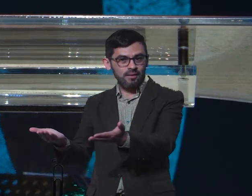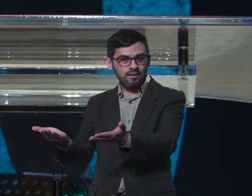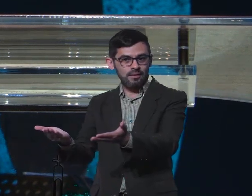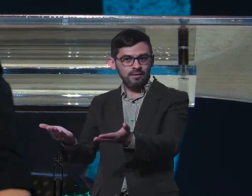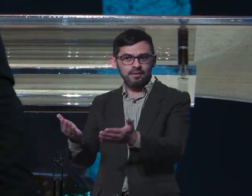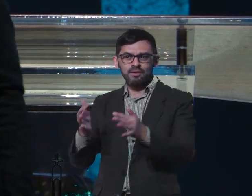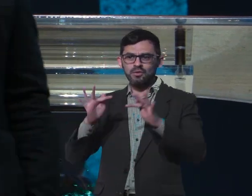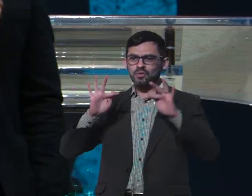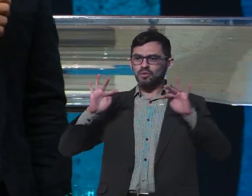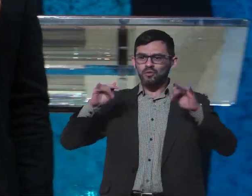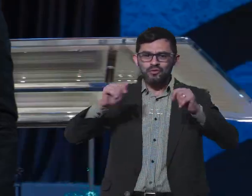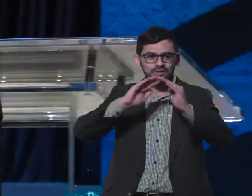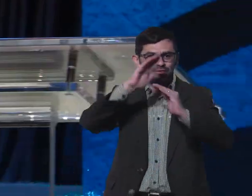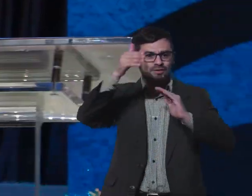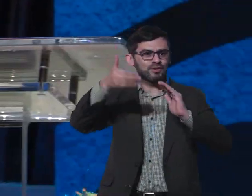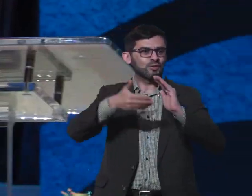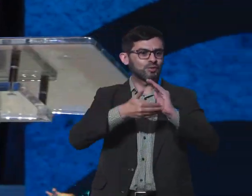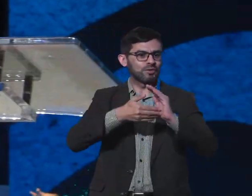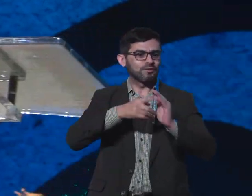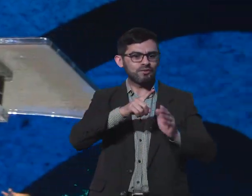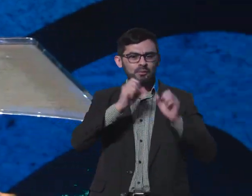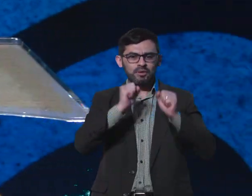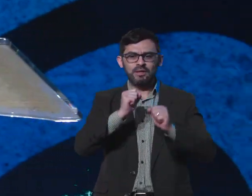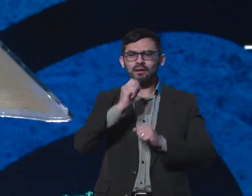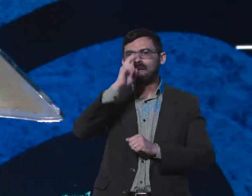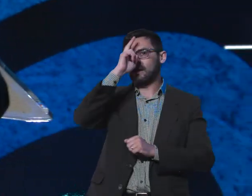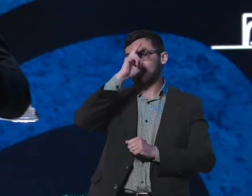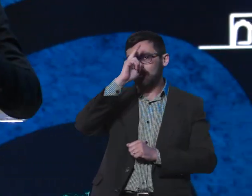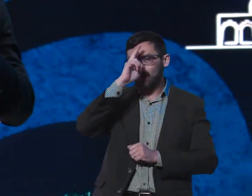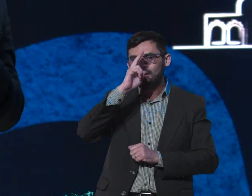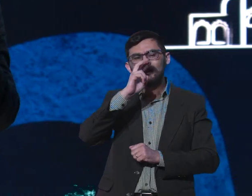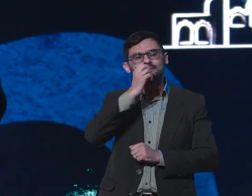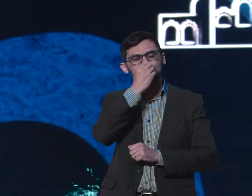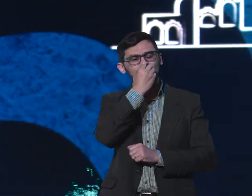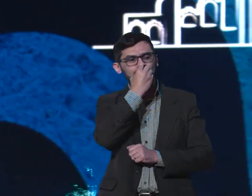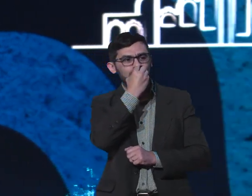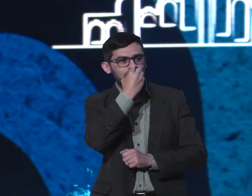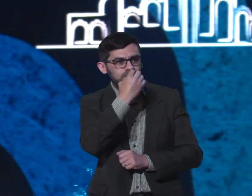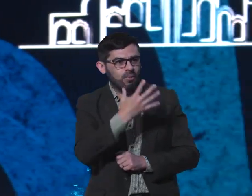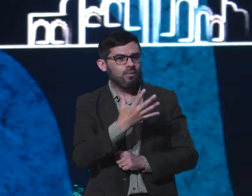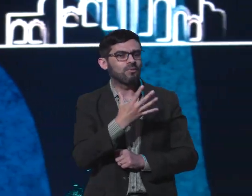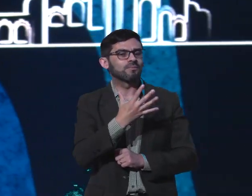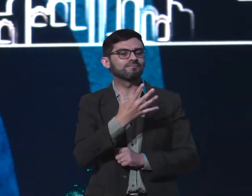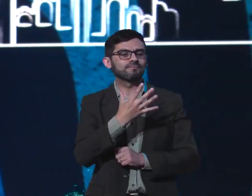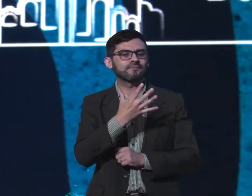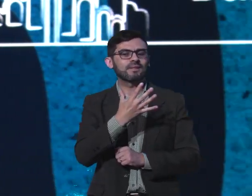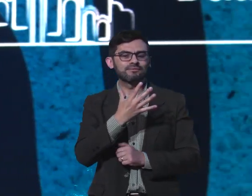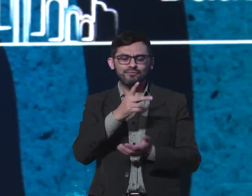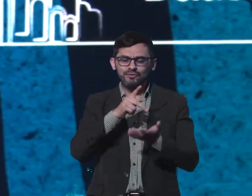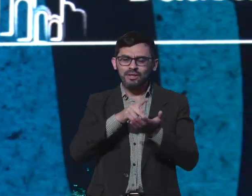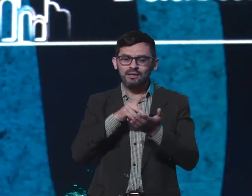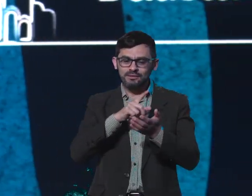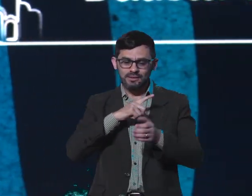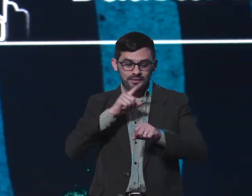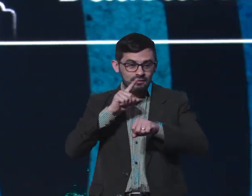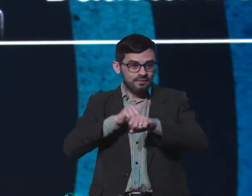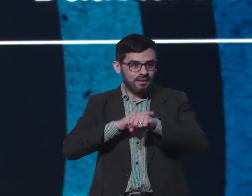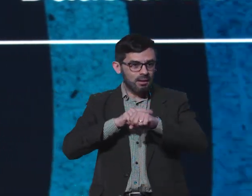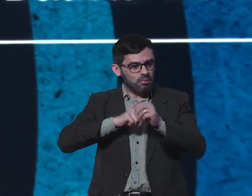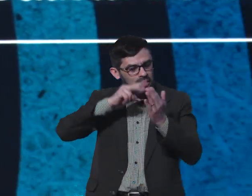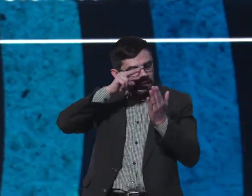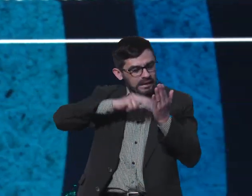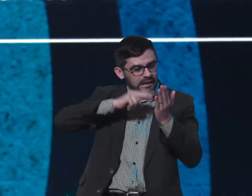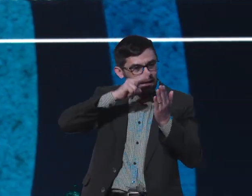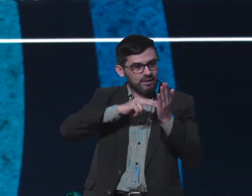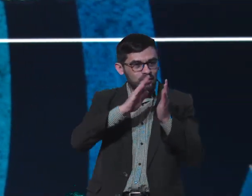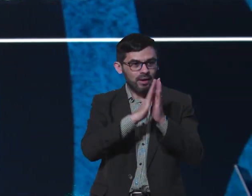No final de tudo, você vai poder dizer que valeu a pena investir tempo lendo